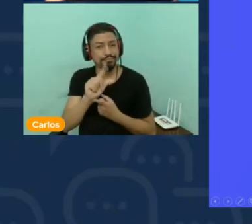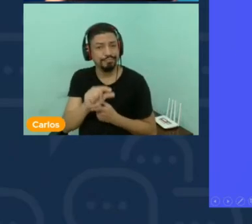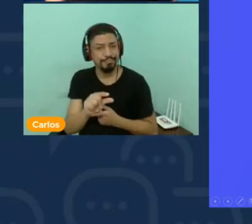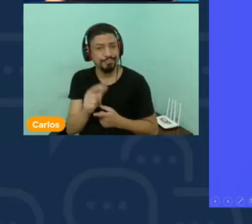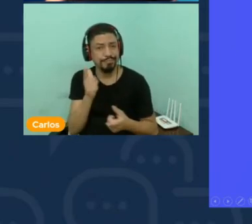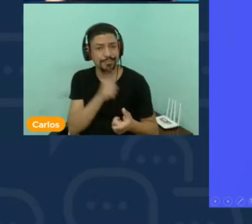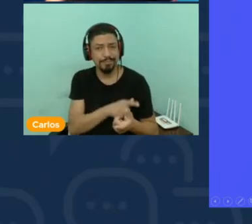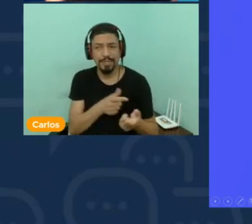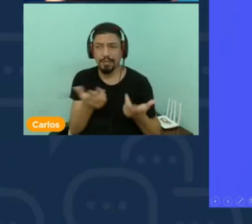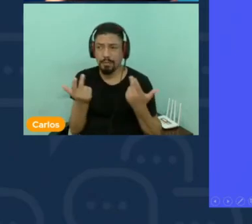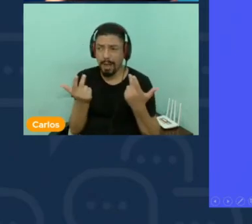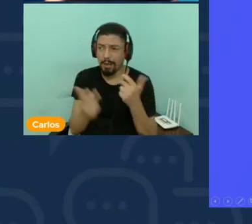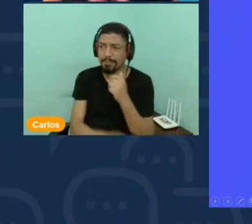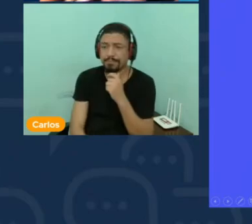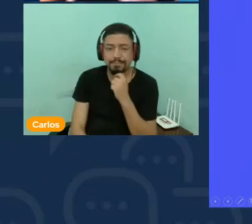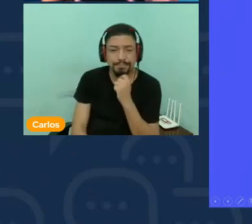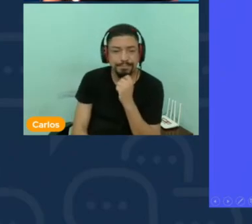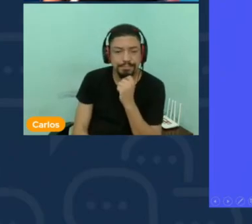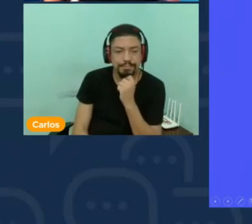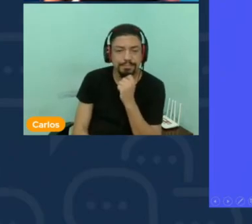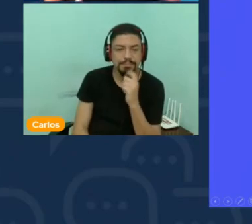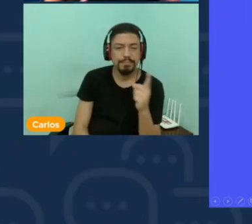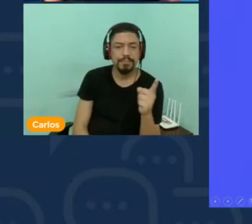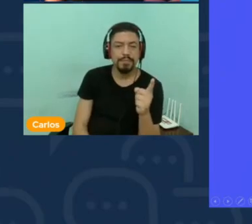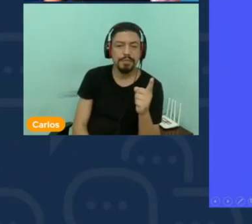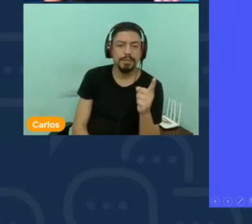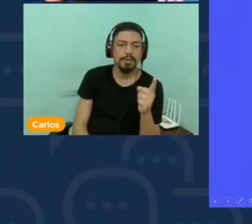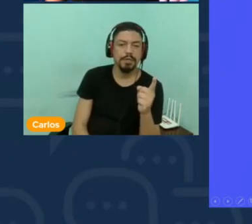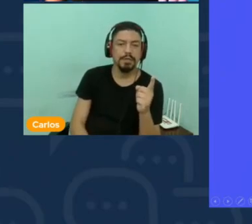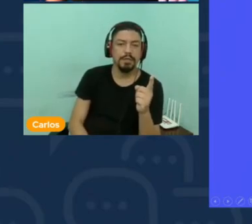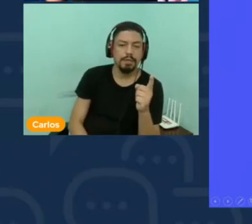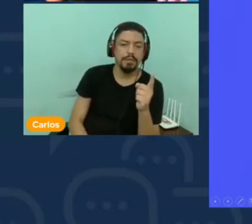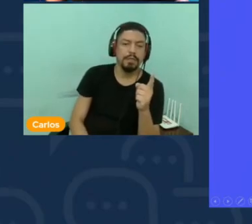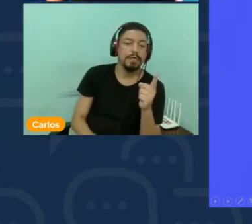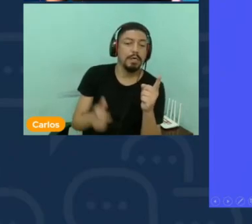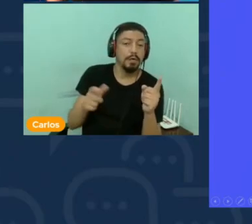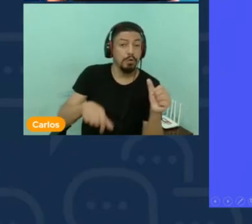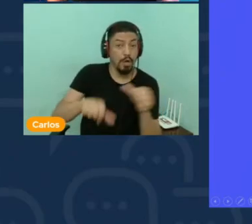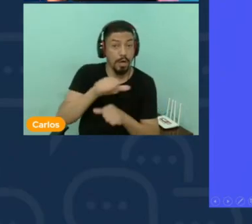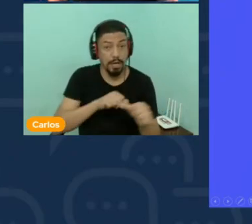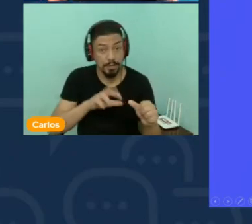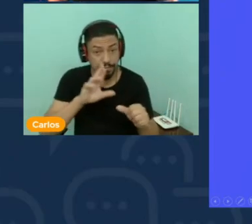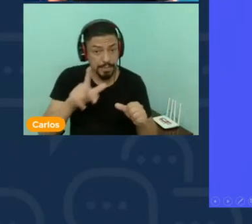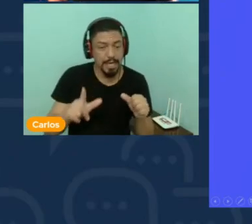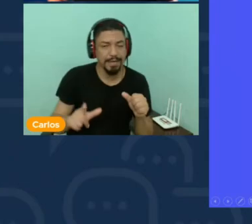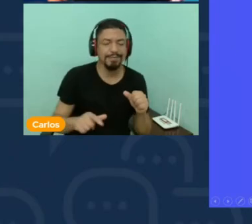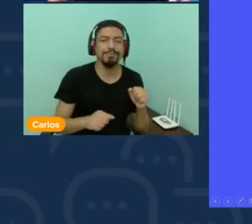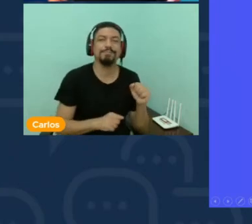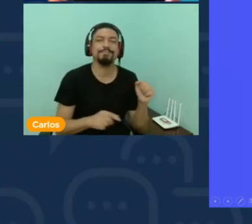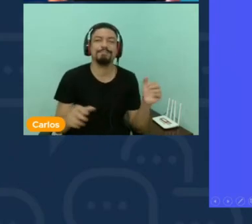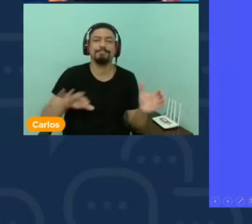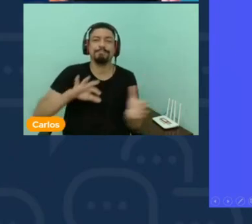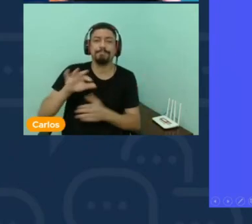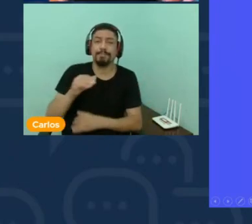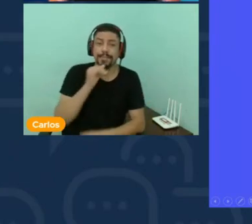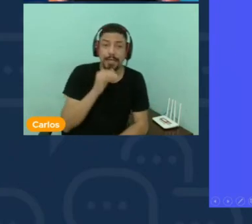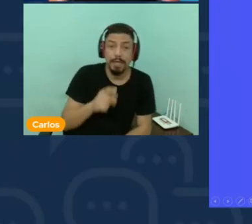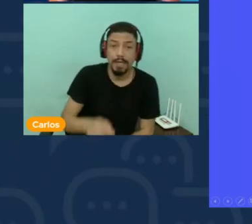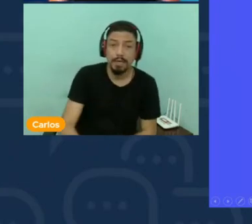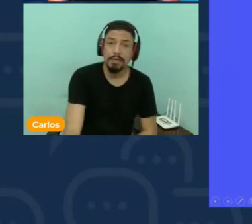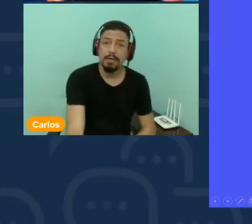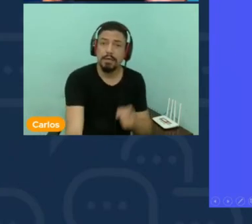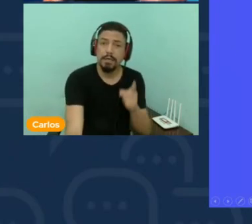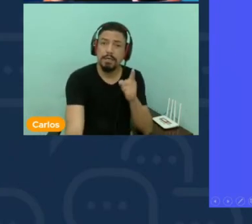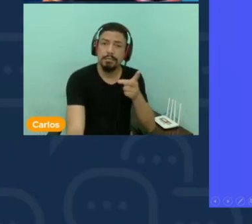forma. Ou pode ser o contrário, ele pode falar assim, Leandro, olha, esse servidor aqui que você tem está